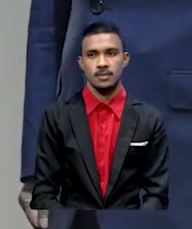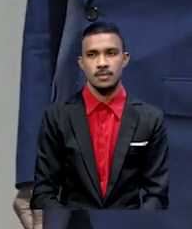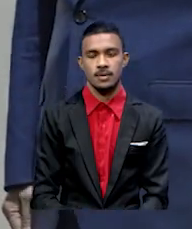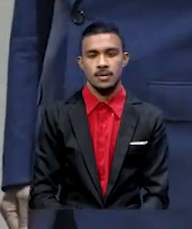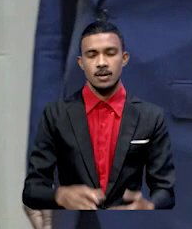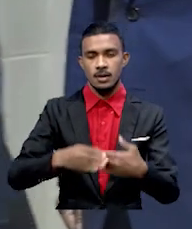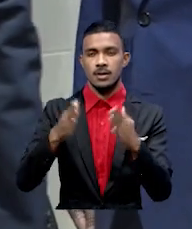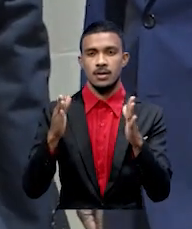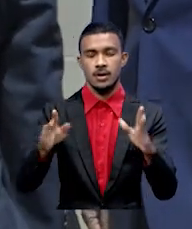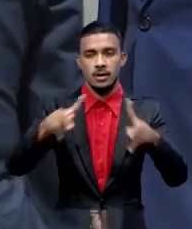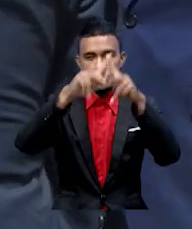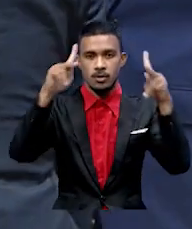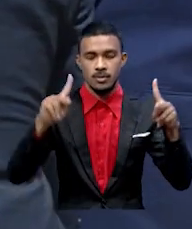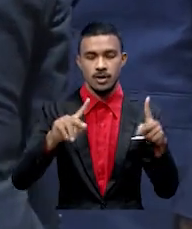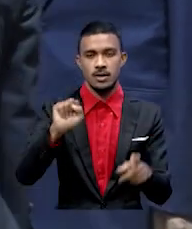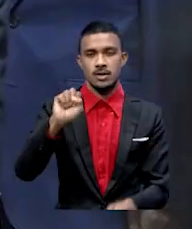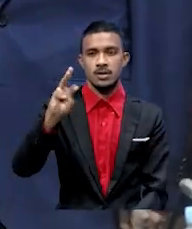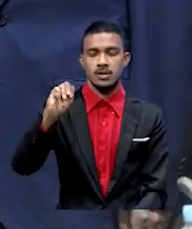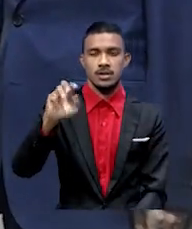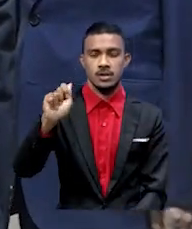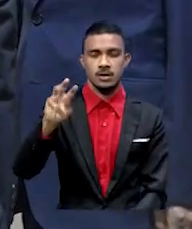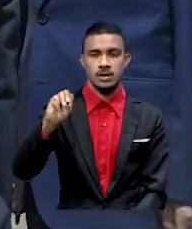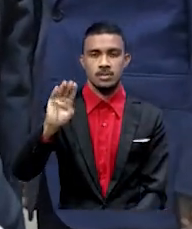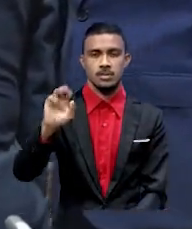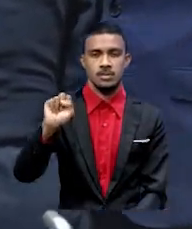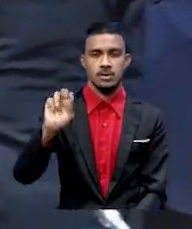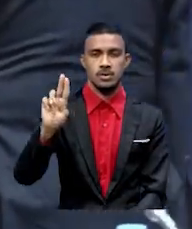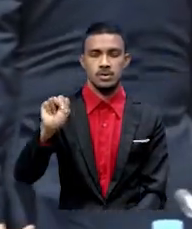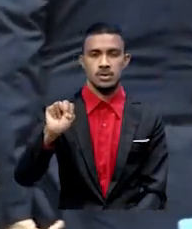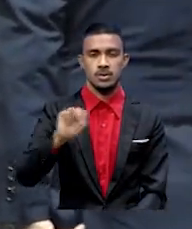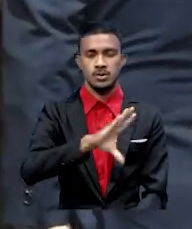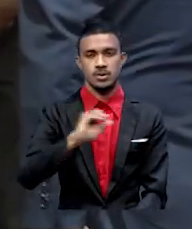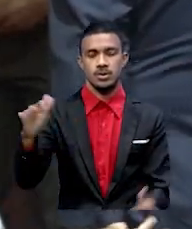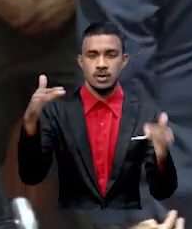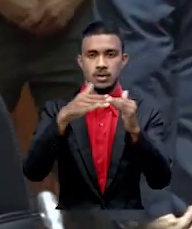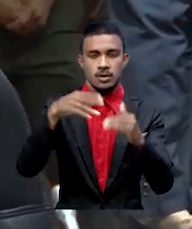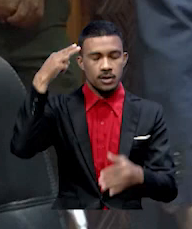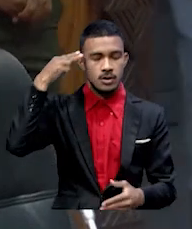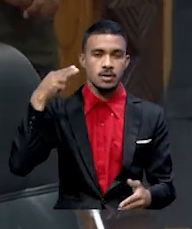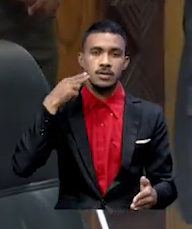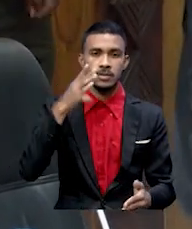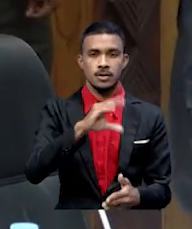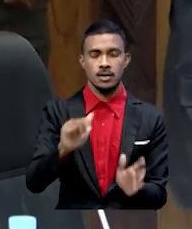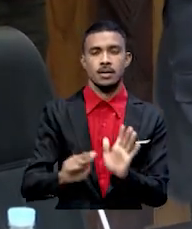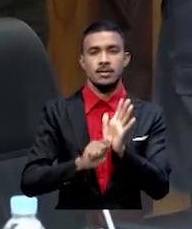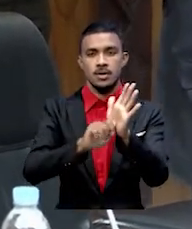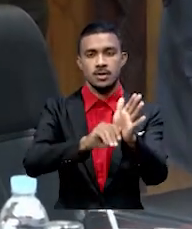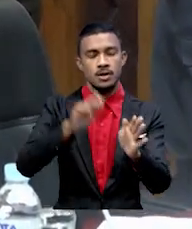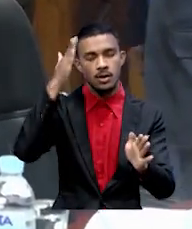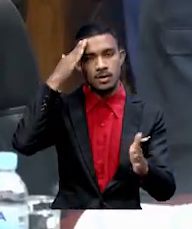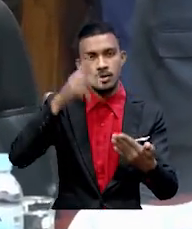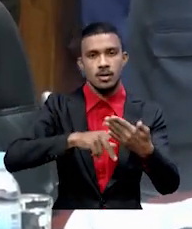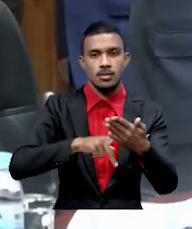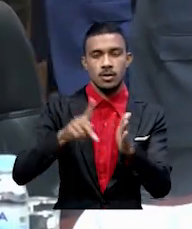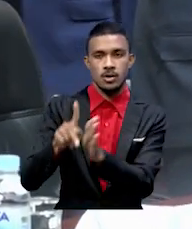Líder companhia Samsung, onde a equipa ia sexta, né? Marca encontro o secretário José Ramos Horta, onde apresenta plano no programa